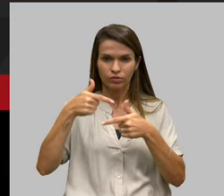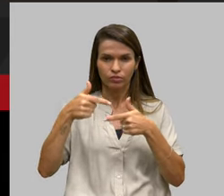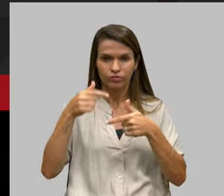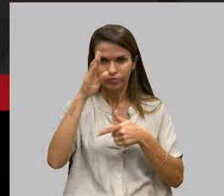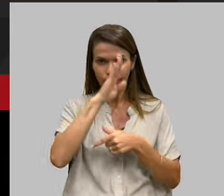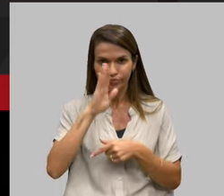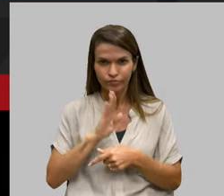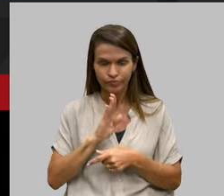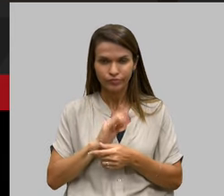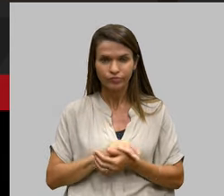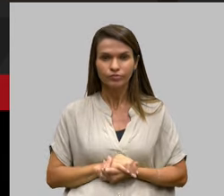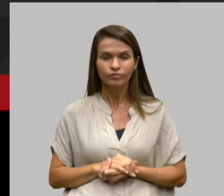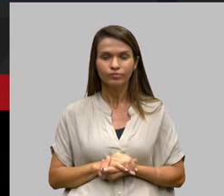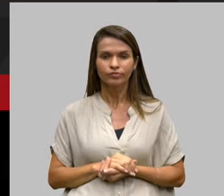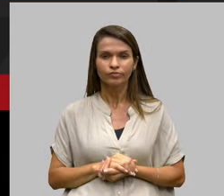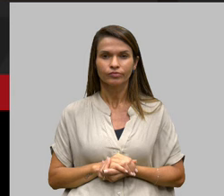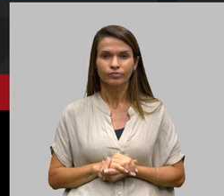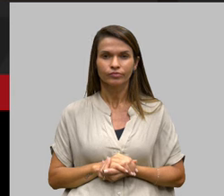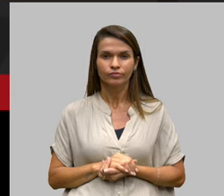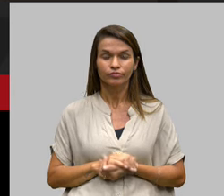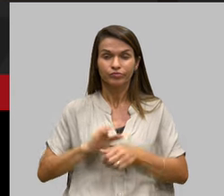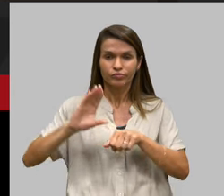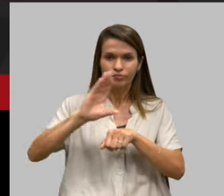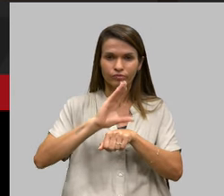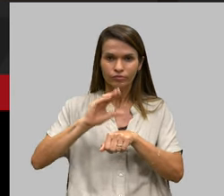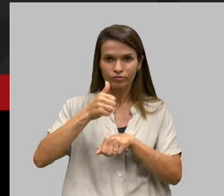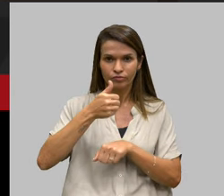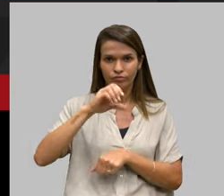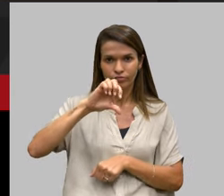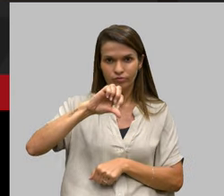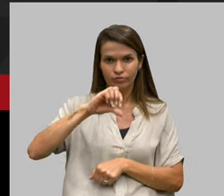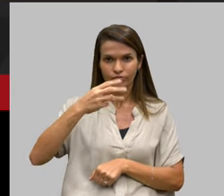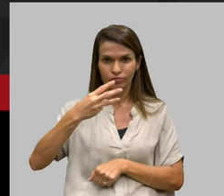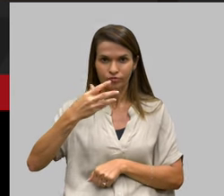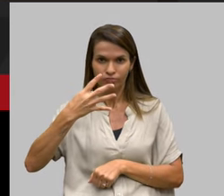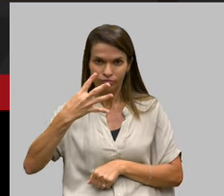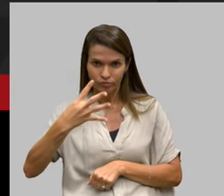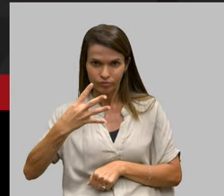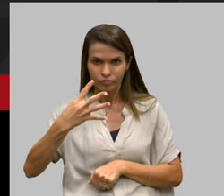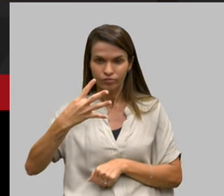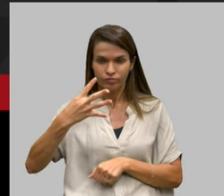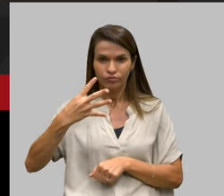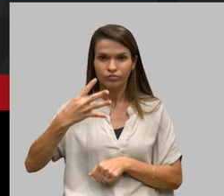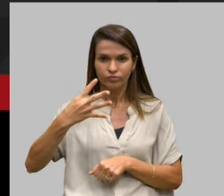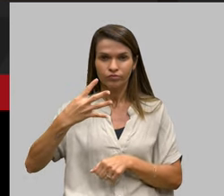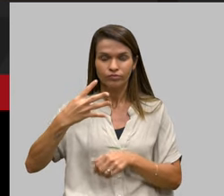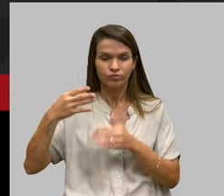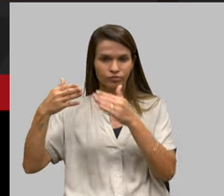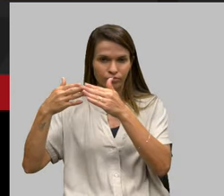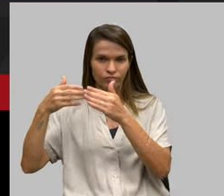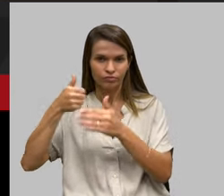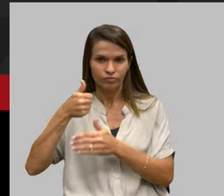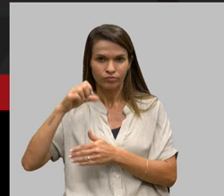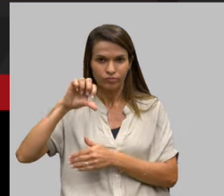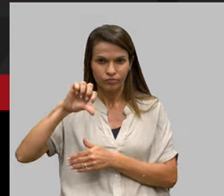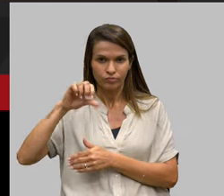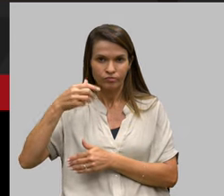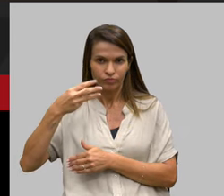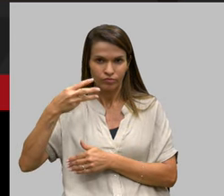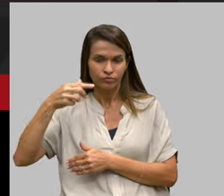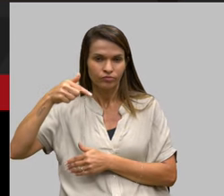eh em as constituições de 1934 e 1937 trazem